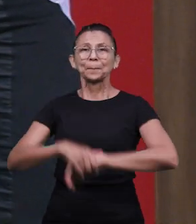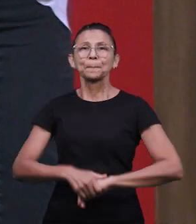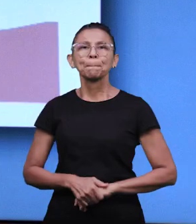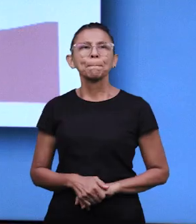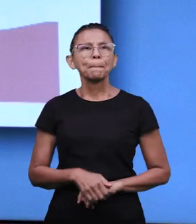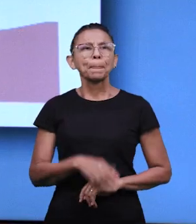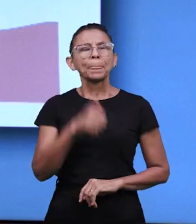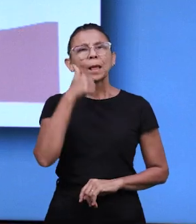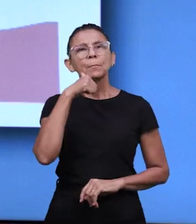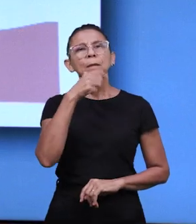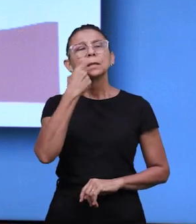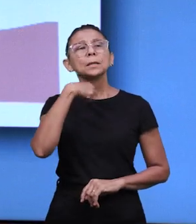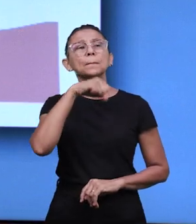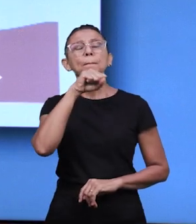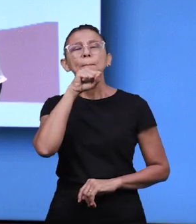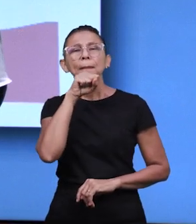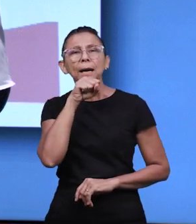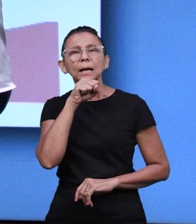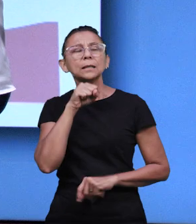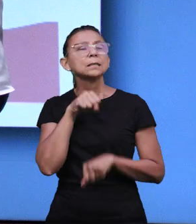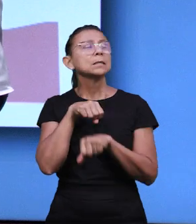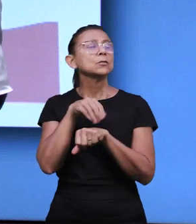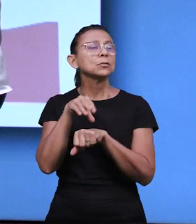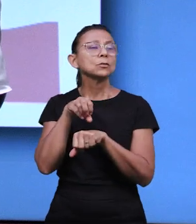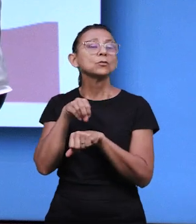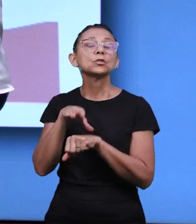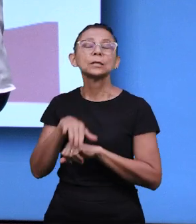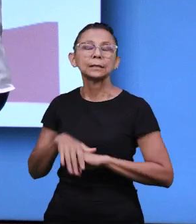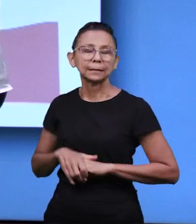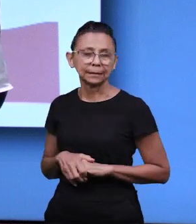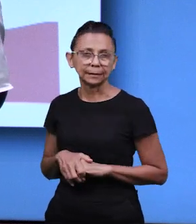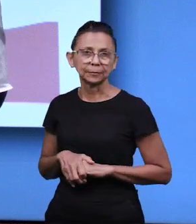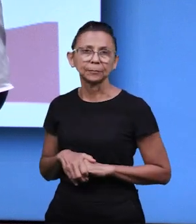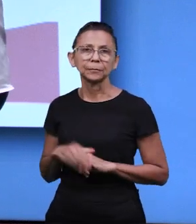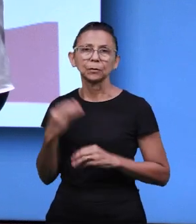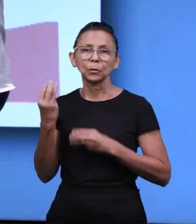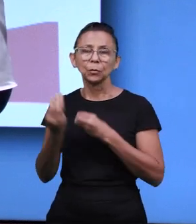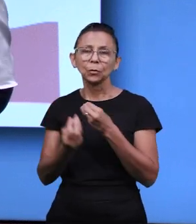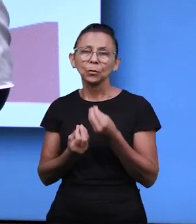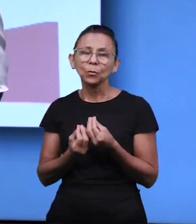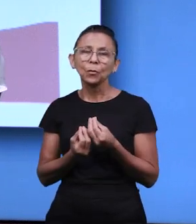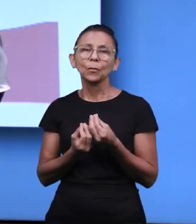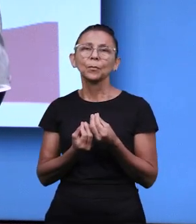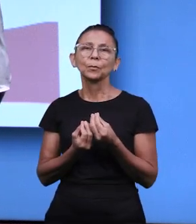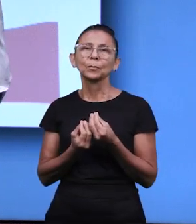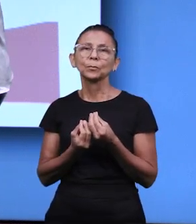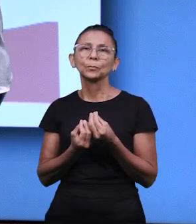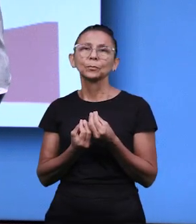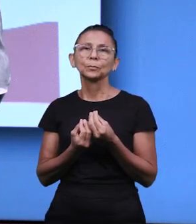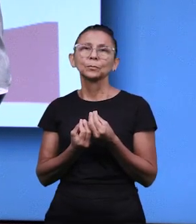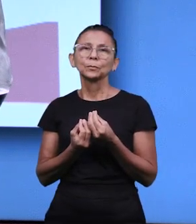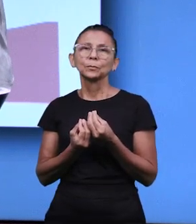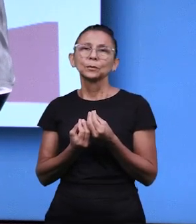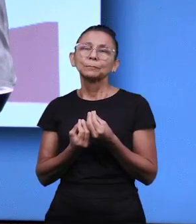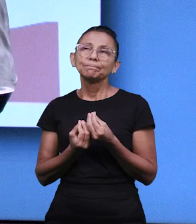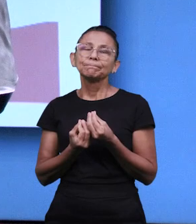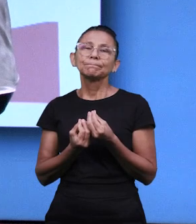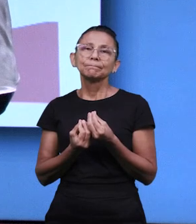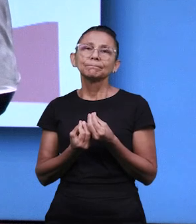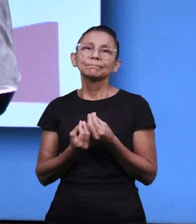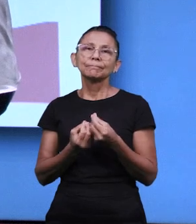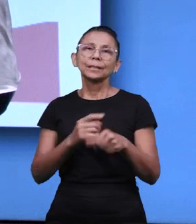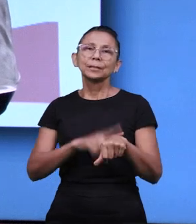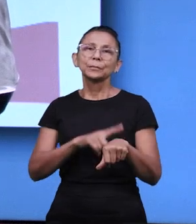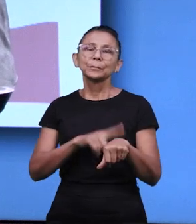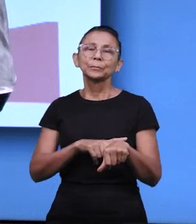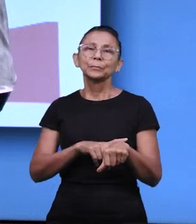assistindo, né? O que você pode dar de dicas para que os pais consigam lidar com esse momento? Então,